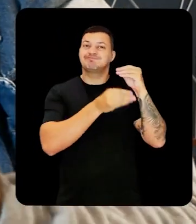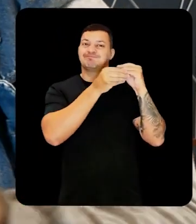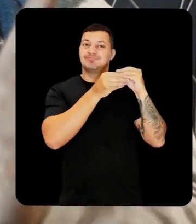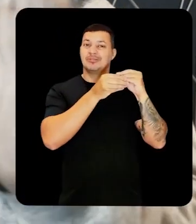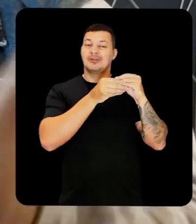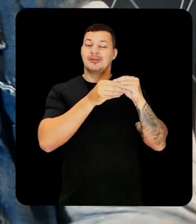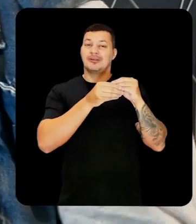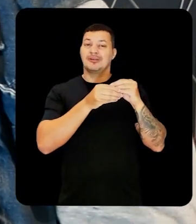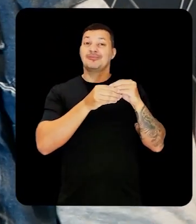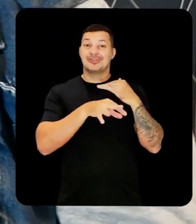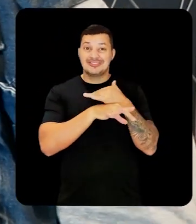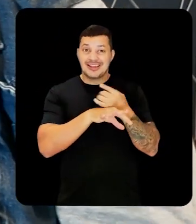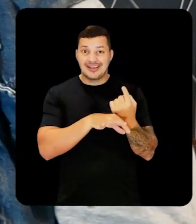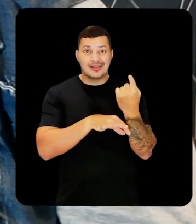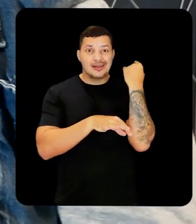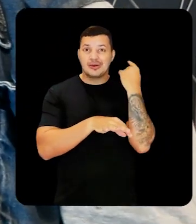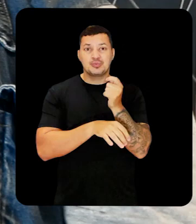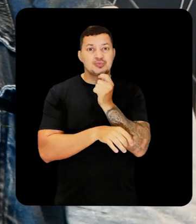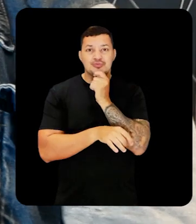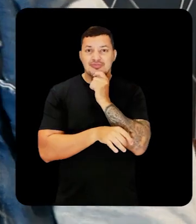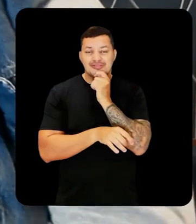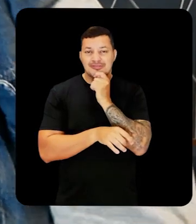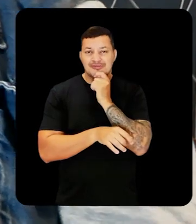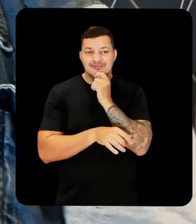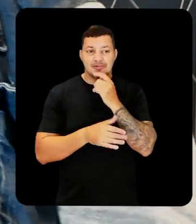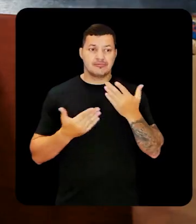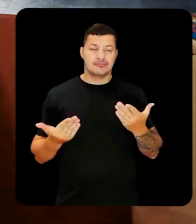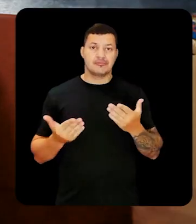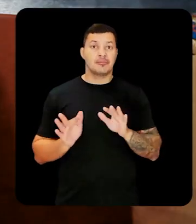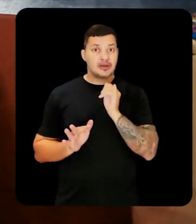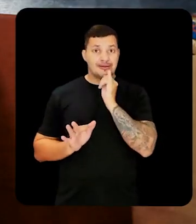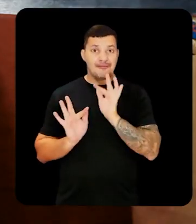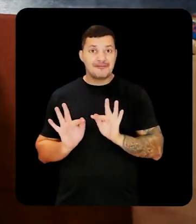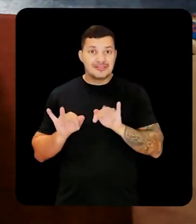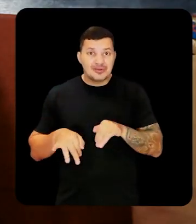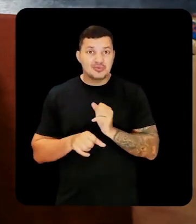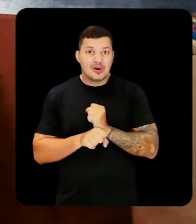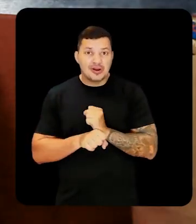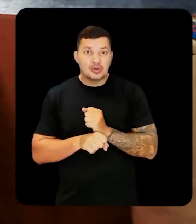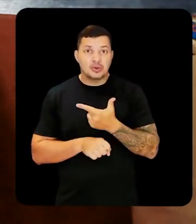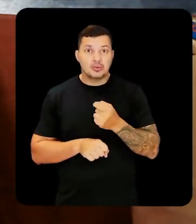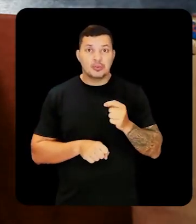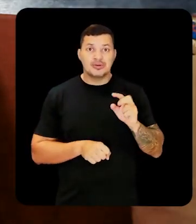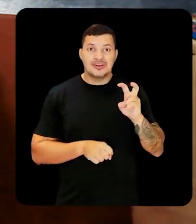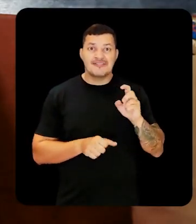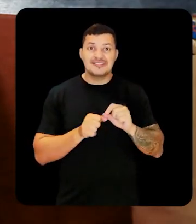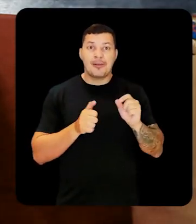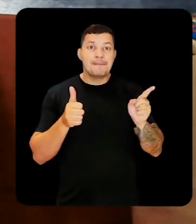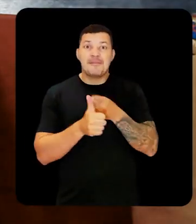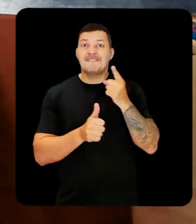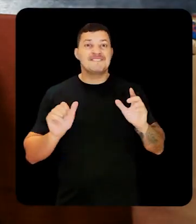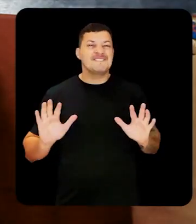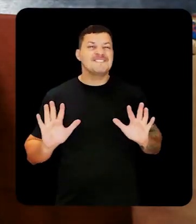que de certa forma a nossa cidade naquele momento não abrangia. Chega no final do ano, de 2005, a gente faz um